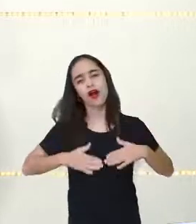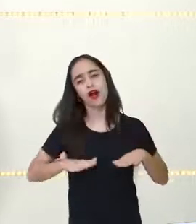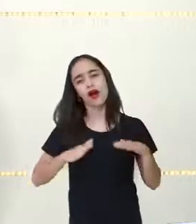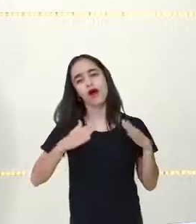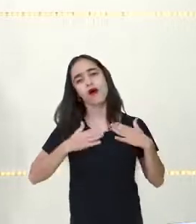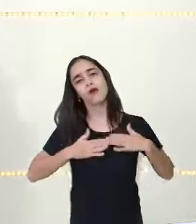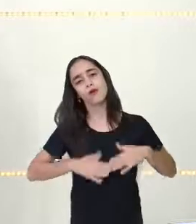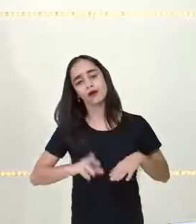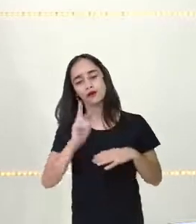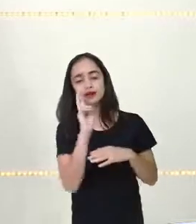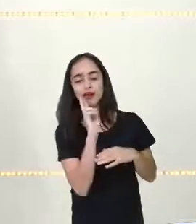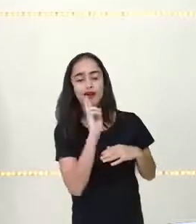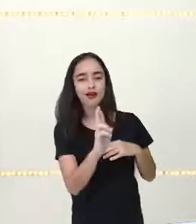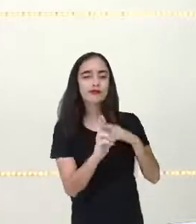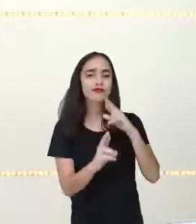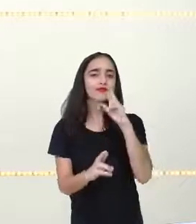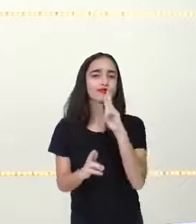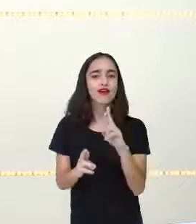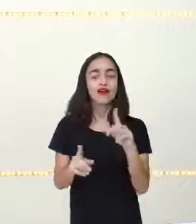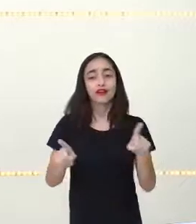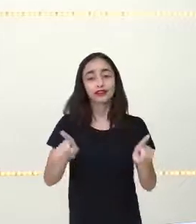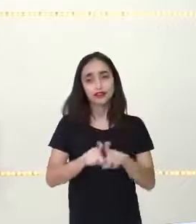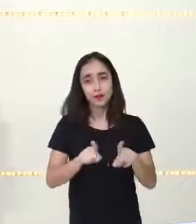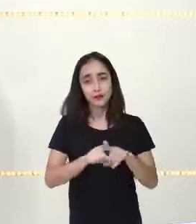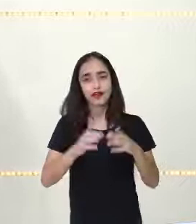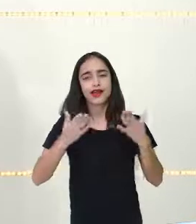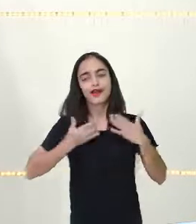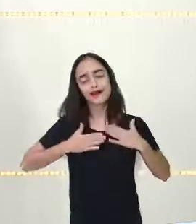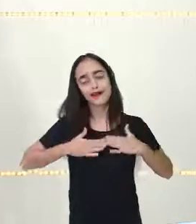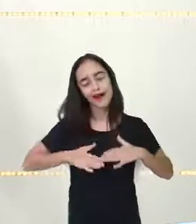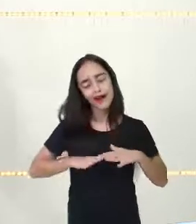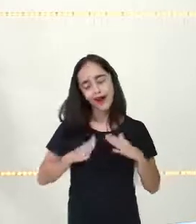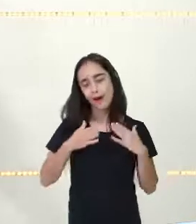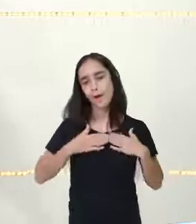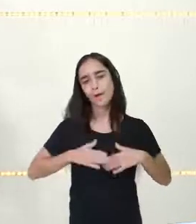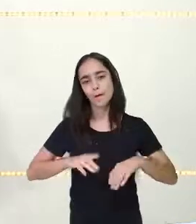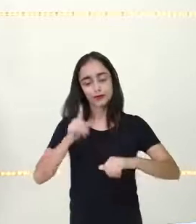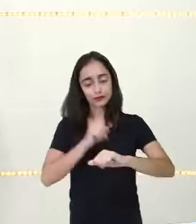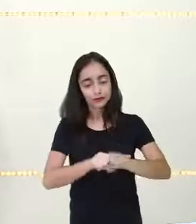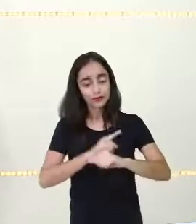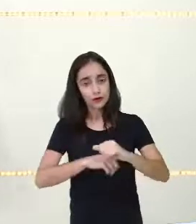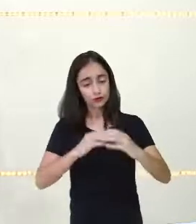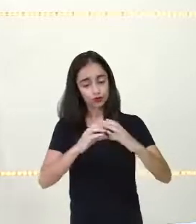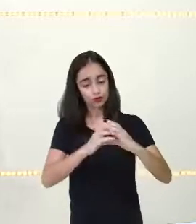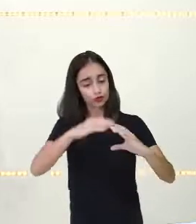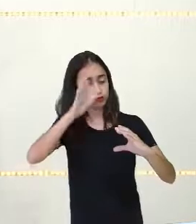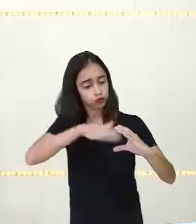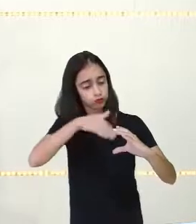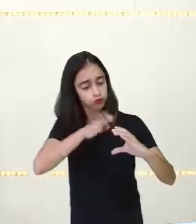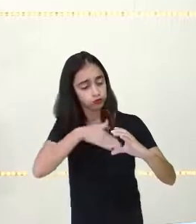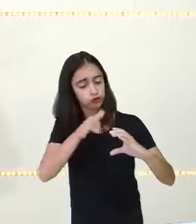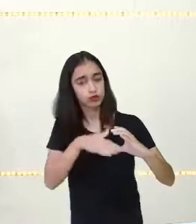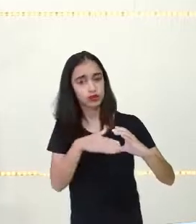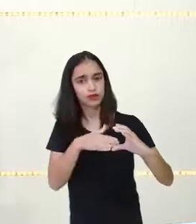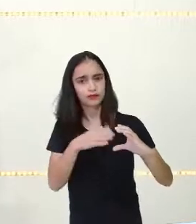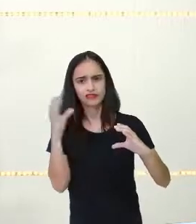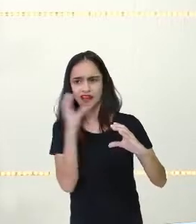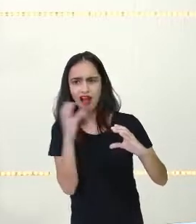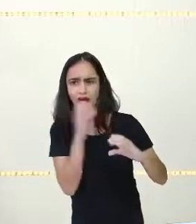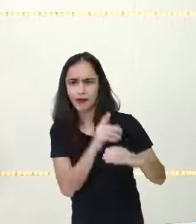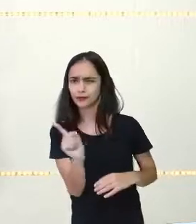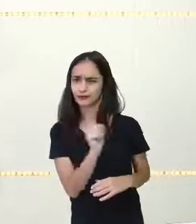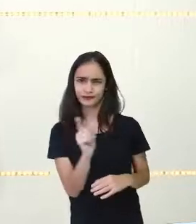muita calma na hora de passar para o gabarito vocês terão tempo Bacana Então não tem pressa vamos